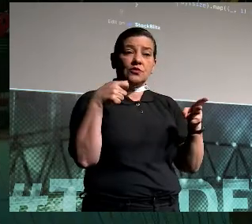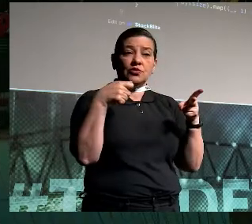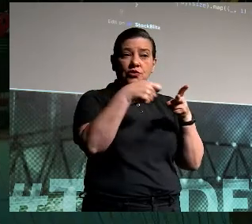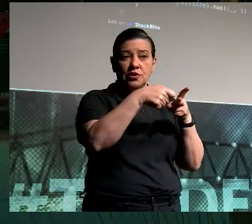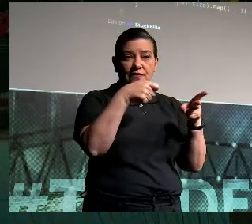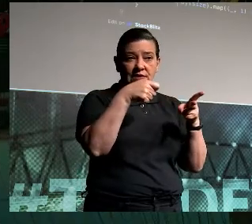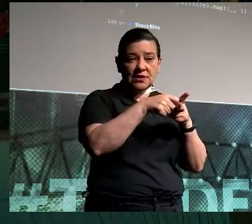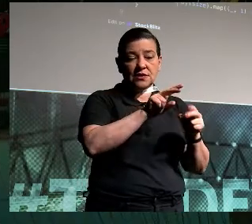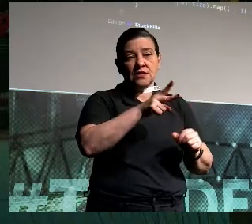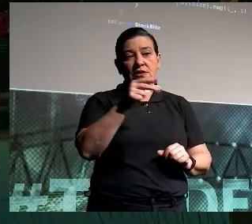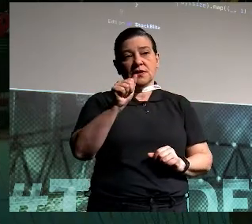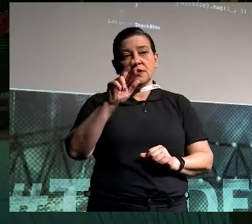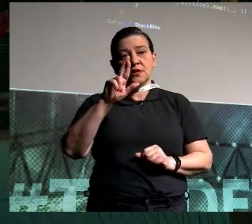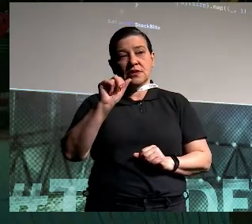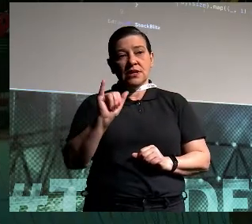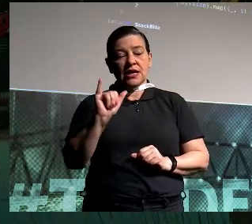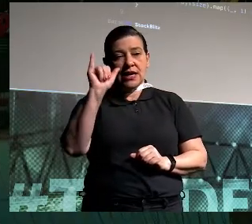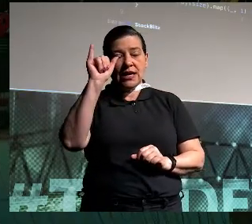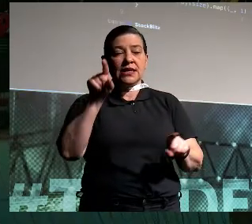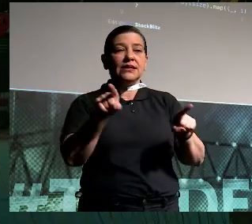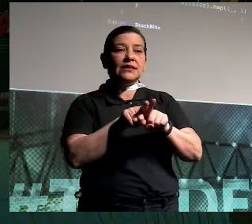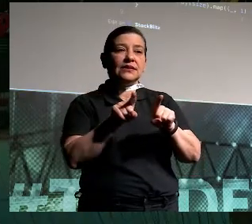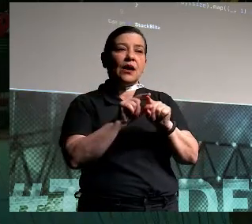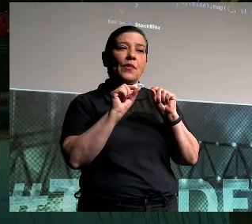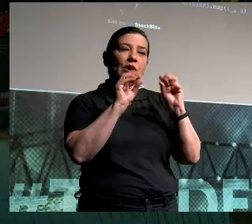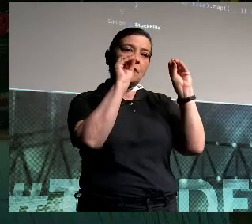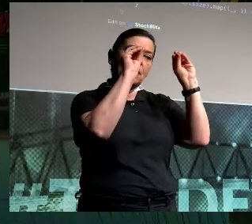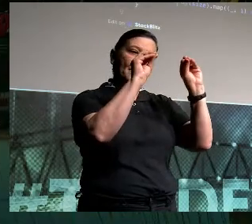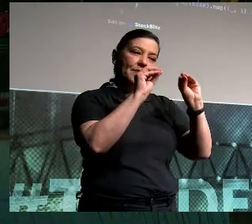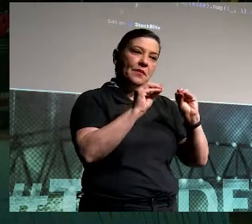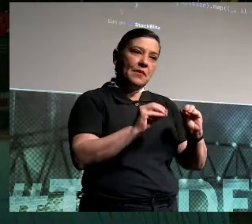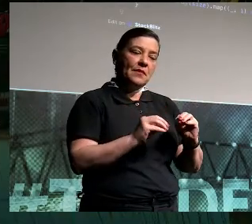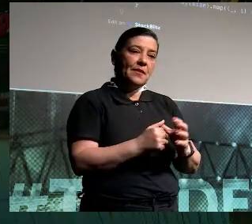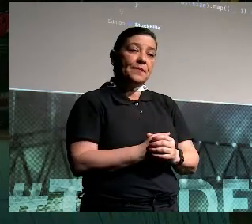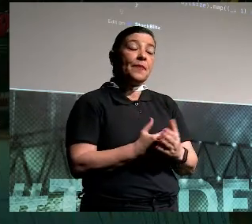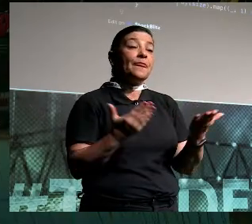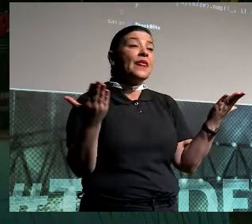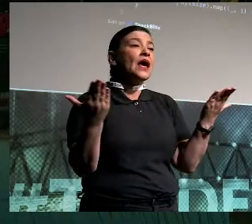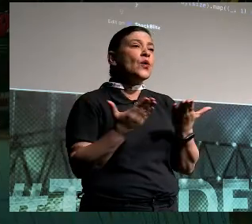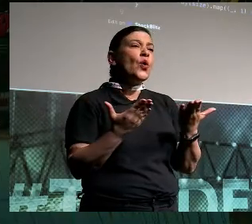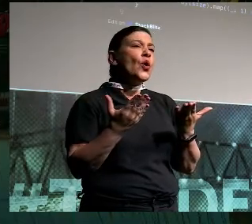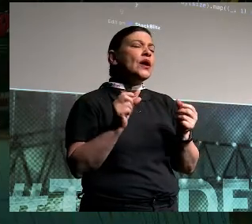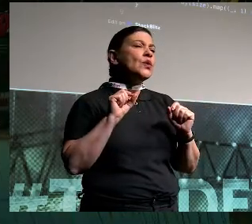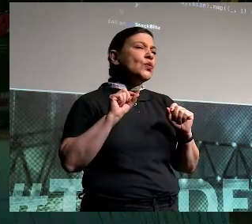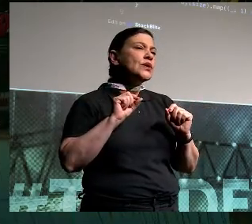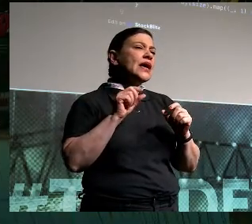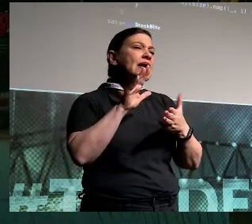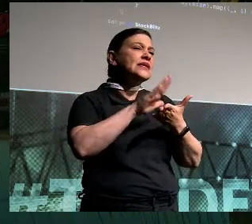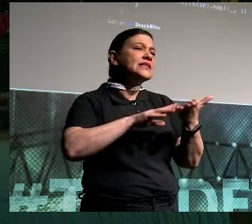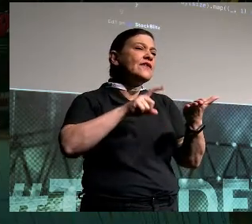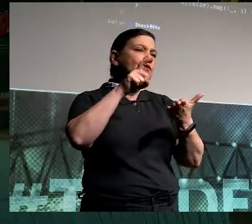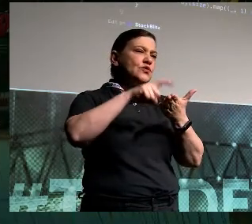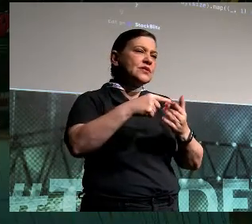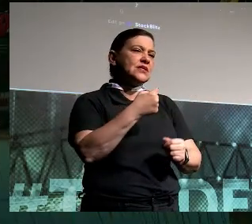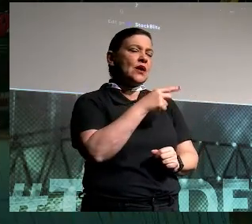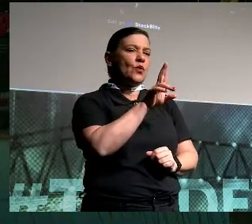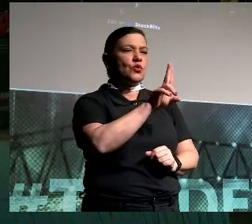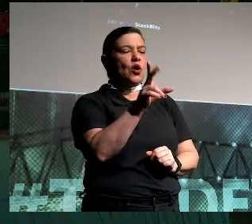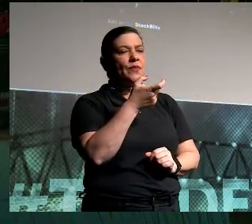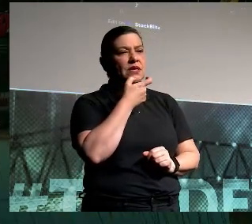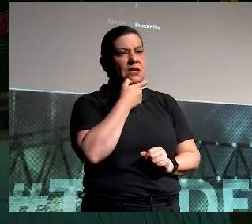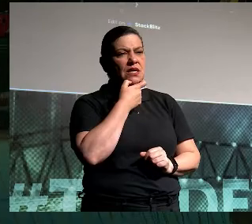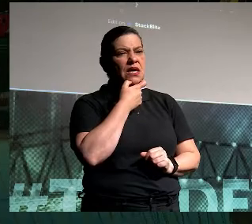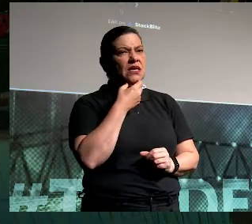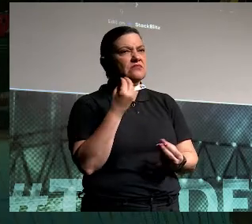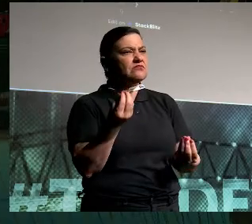dando um array com size, dando um map, colocando os index para ele aqui. Agora, o que é essa função tuple size que ela consegue, para